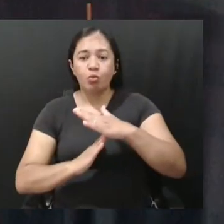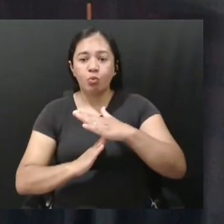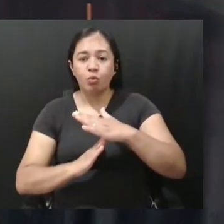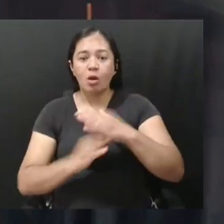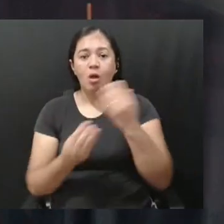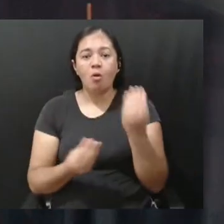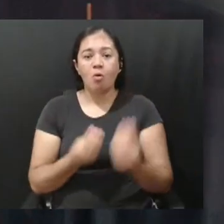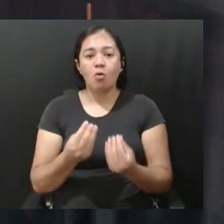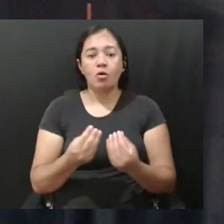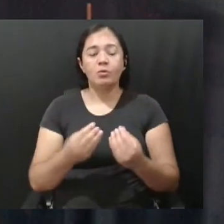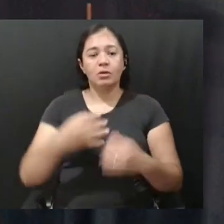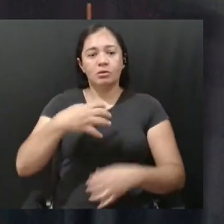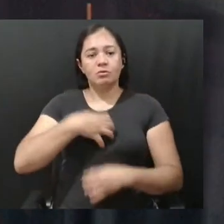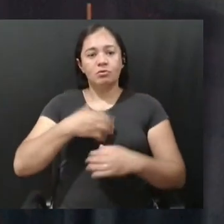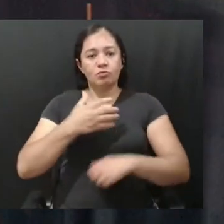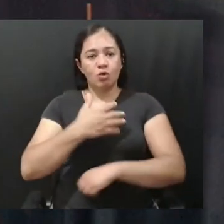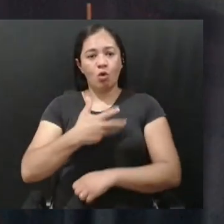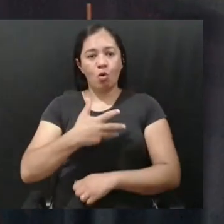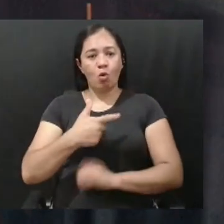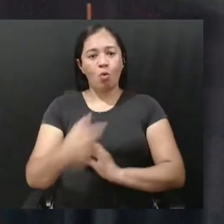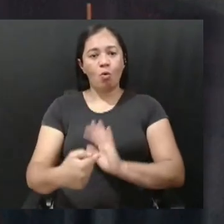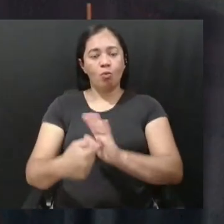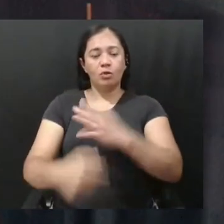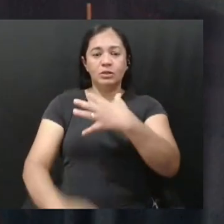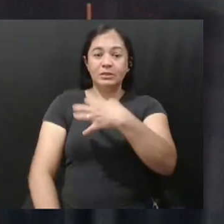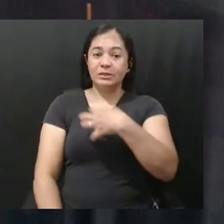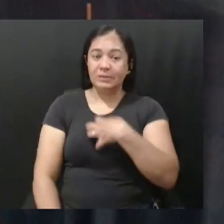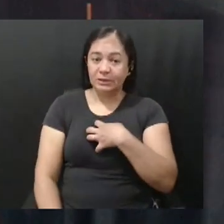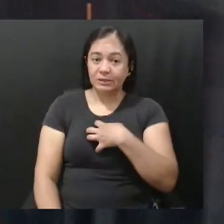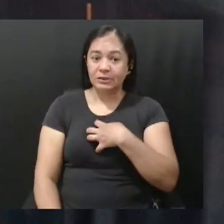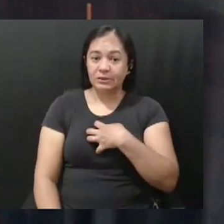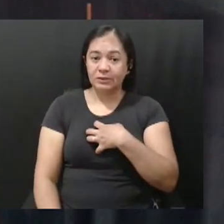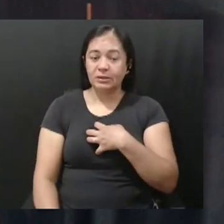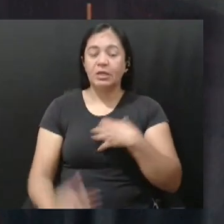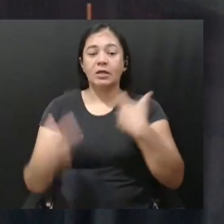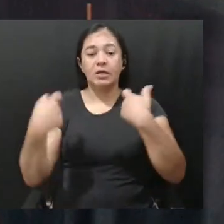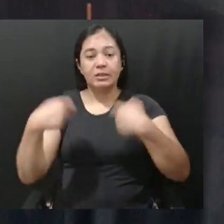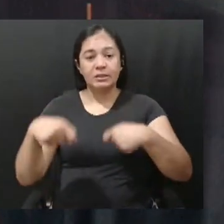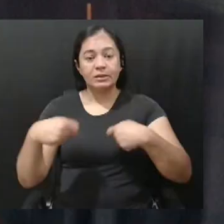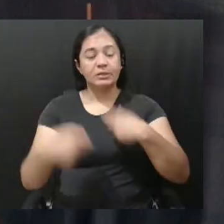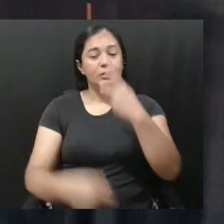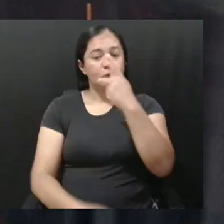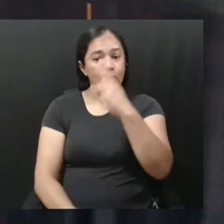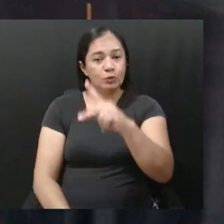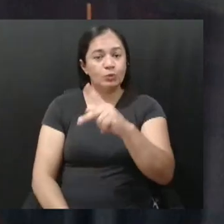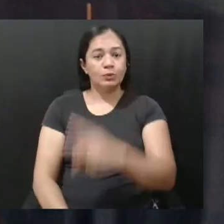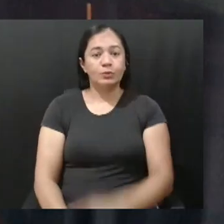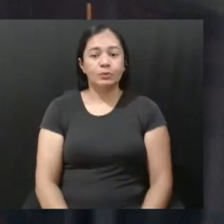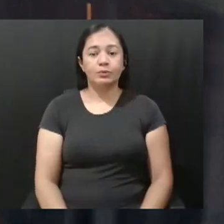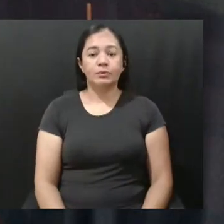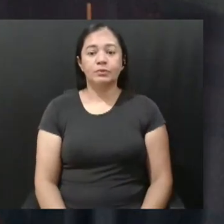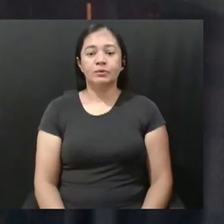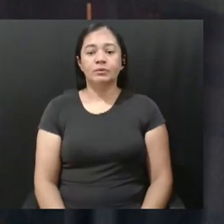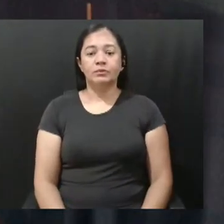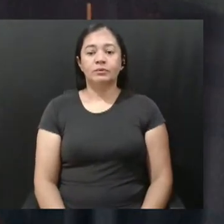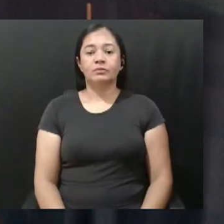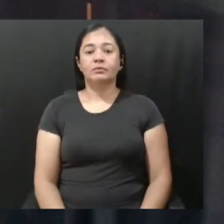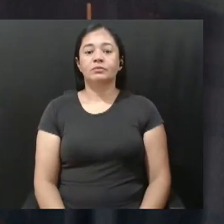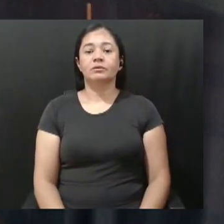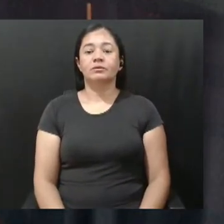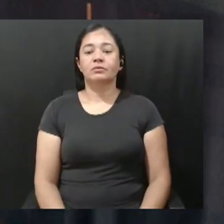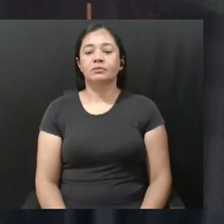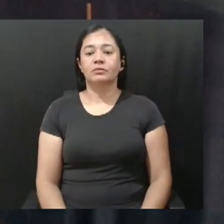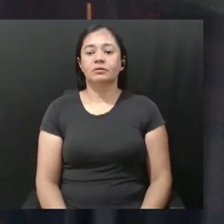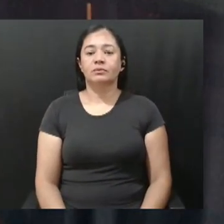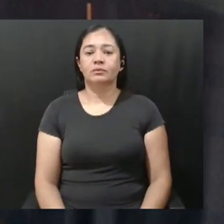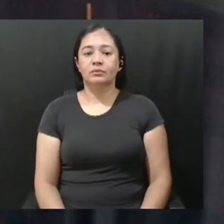Do que você sente que é uma demanda sua, né? E acho que nesse sentido também, né? Não tem uma resposta